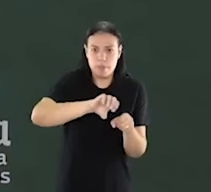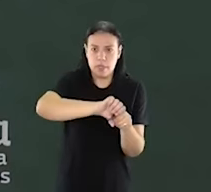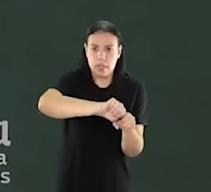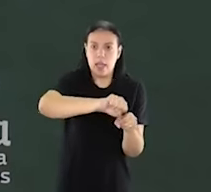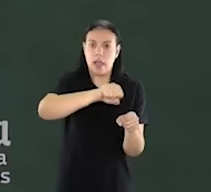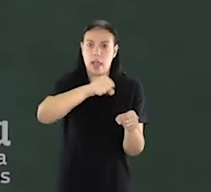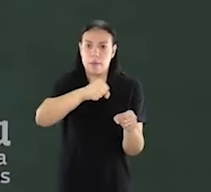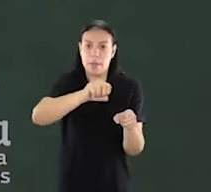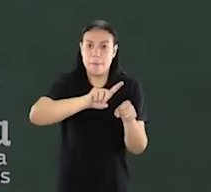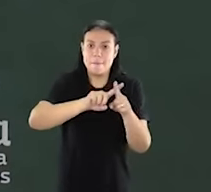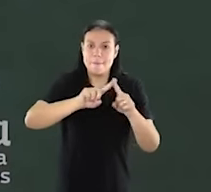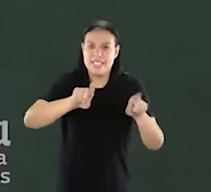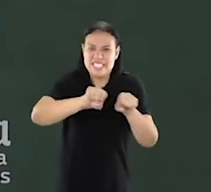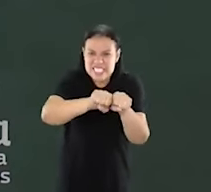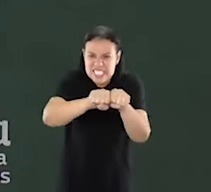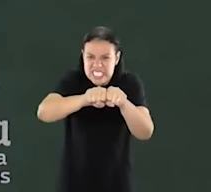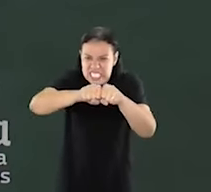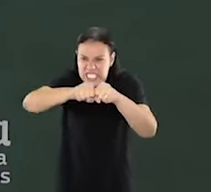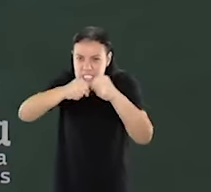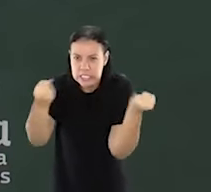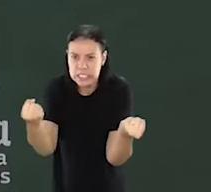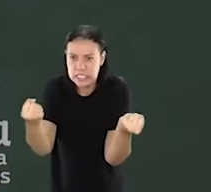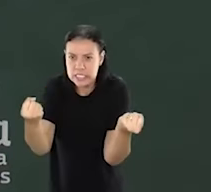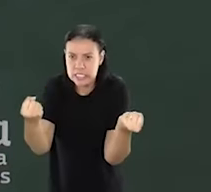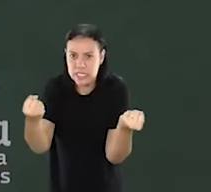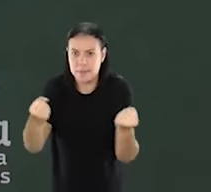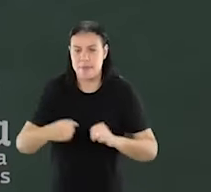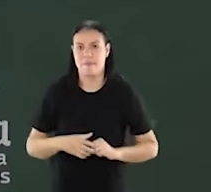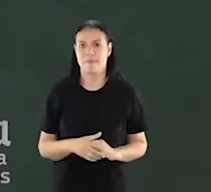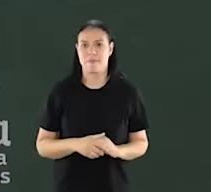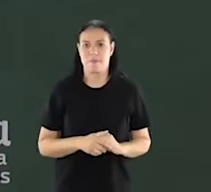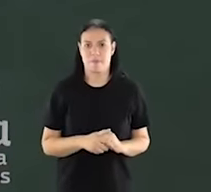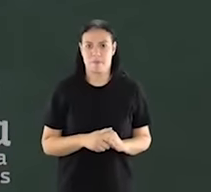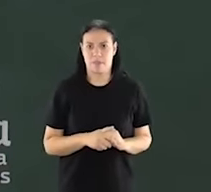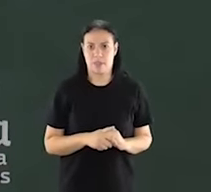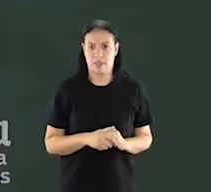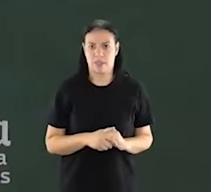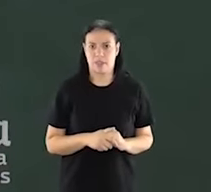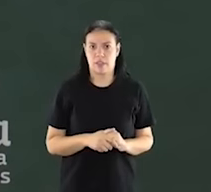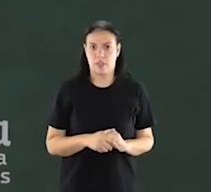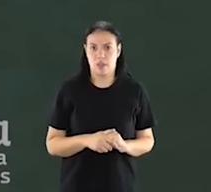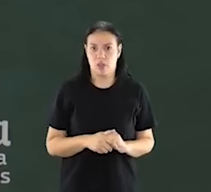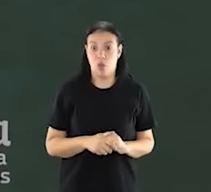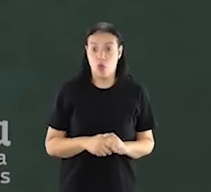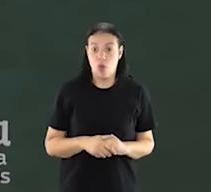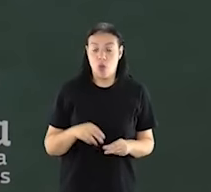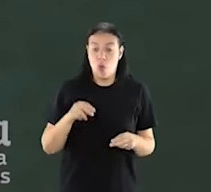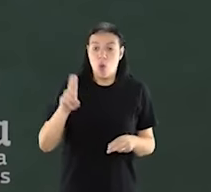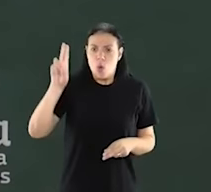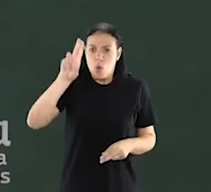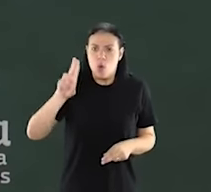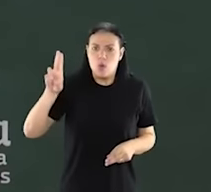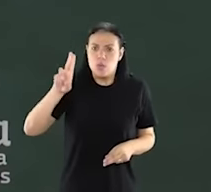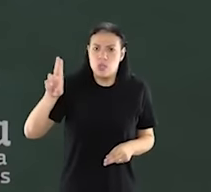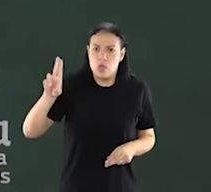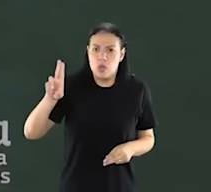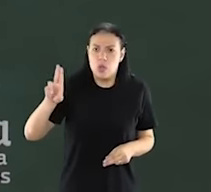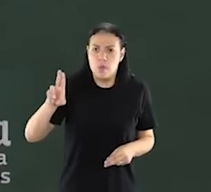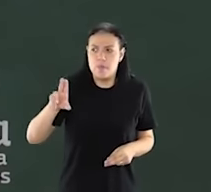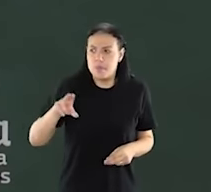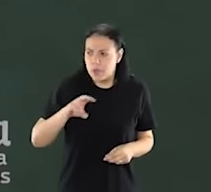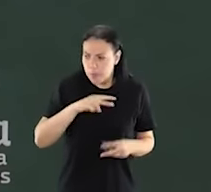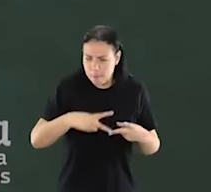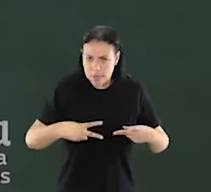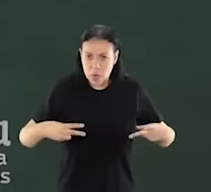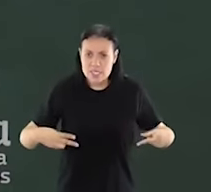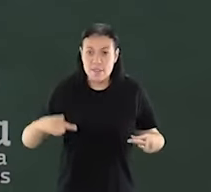Um vaso de pedra, não quebra se apertando não. Ela deve ter usado alguma coisa forte para quebrar o vaso. E diz a Bíblia que